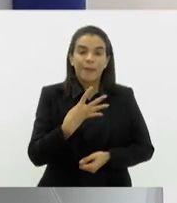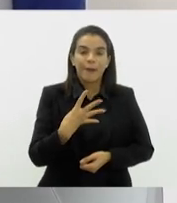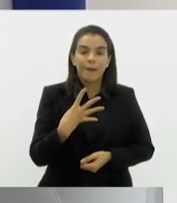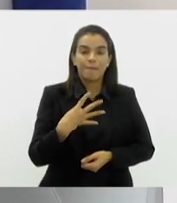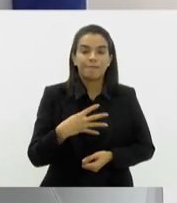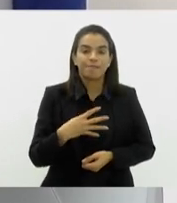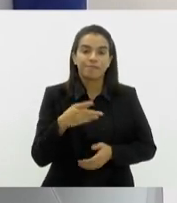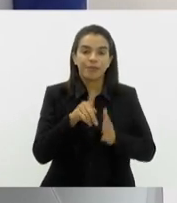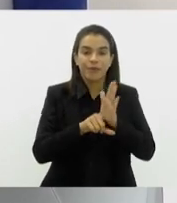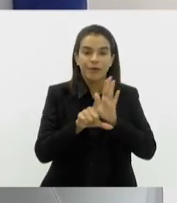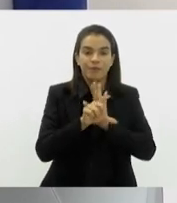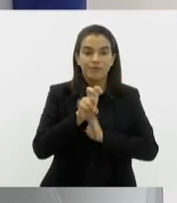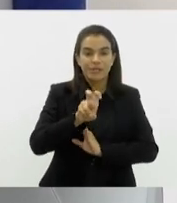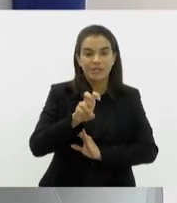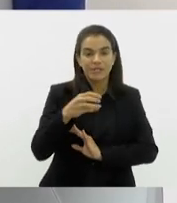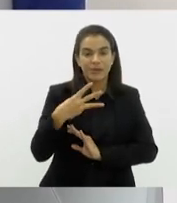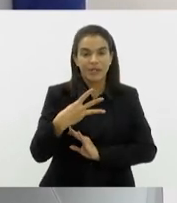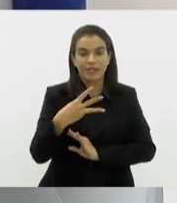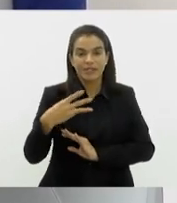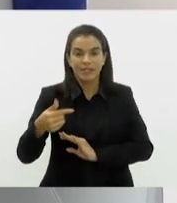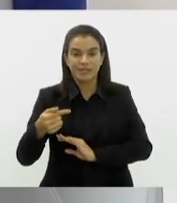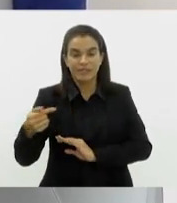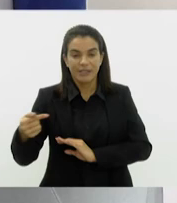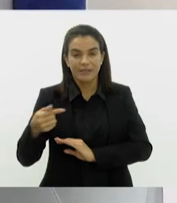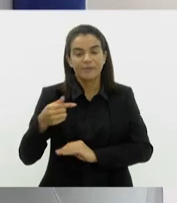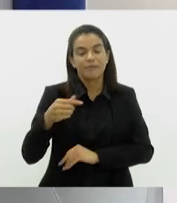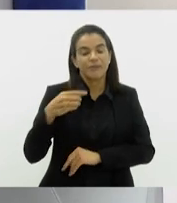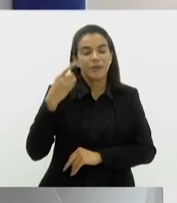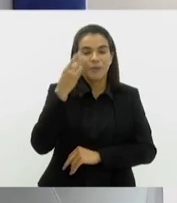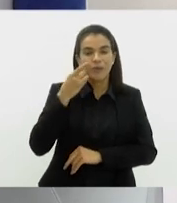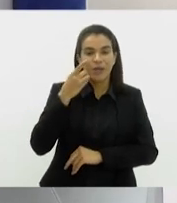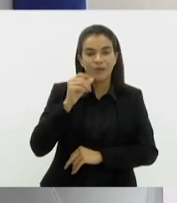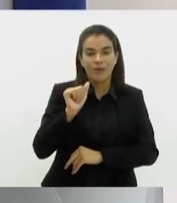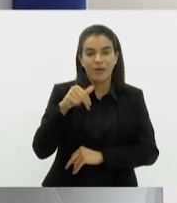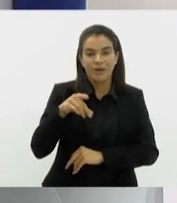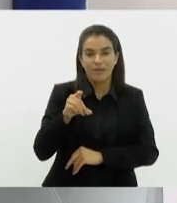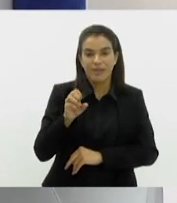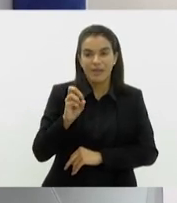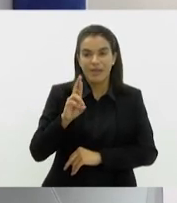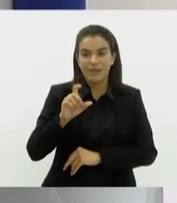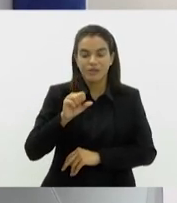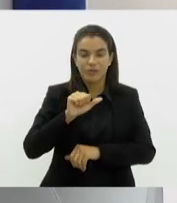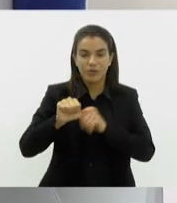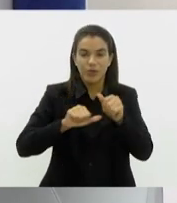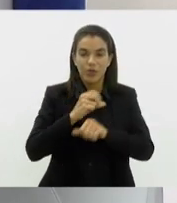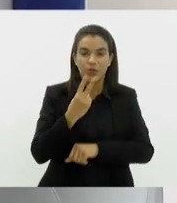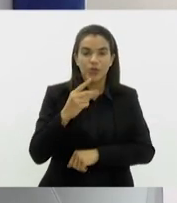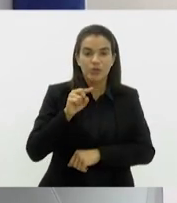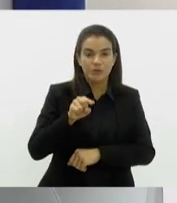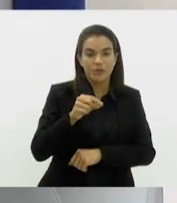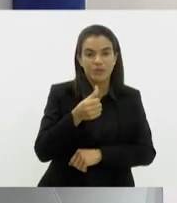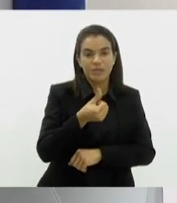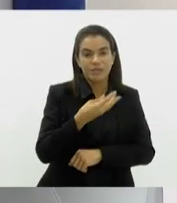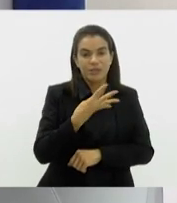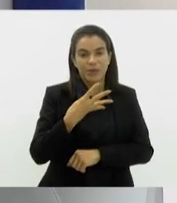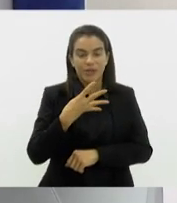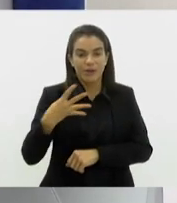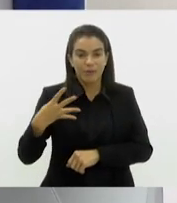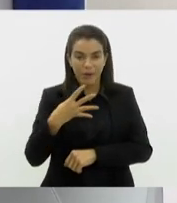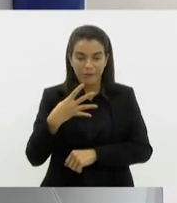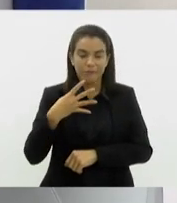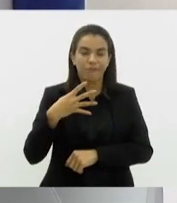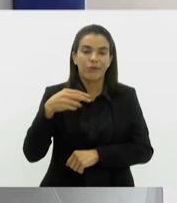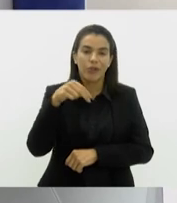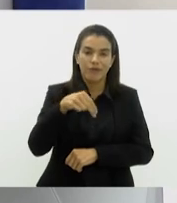pauta. Projeto de lei 5377 de 22, de autoria do deputado Anderson Moraes, que altera a lei 2644 de 7 de novembro